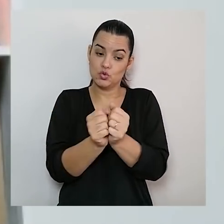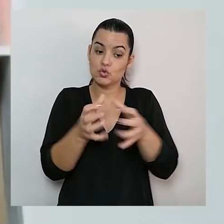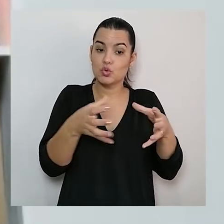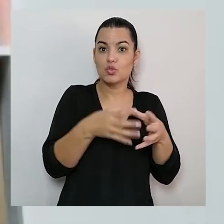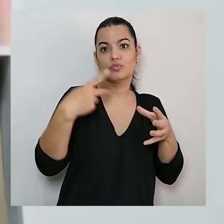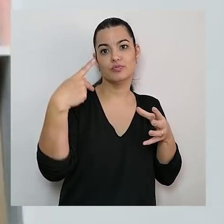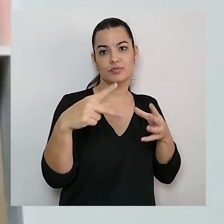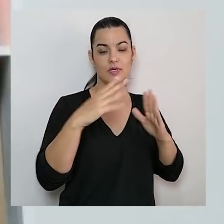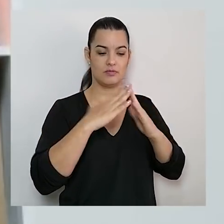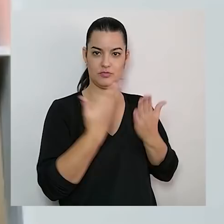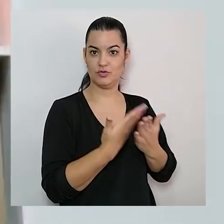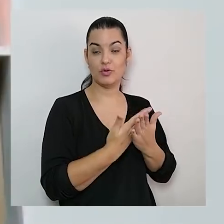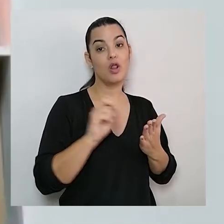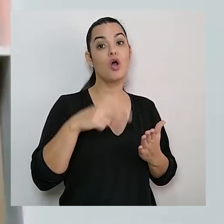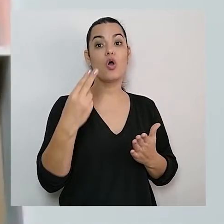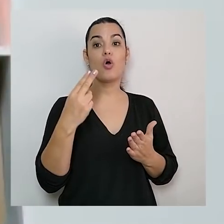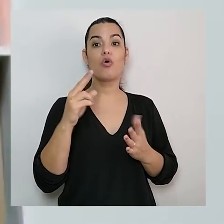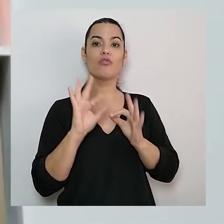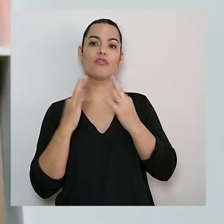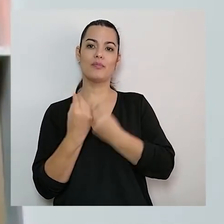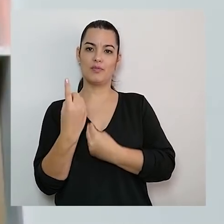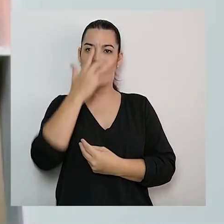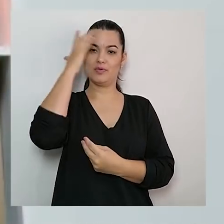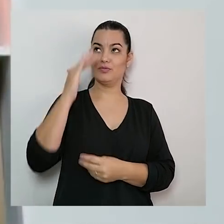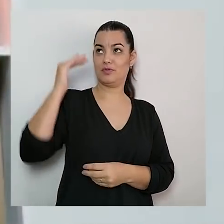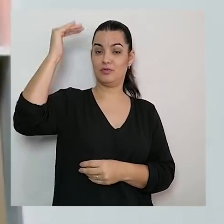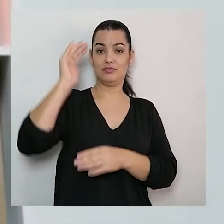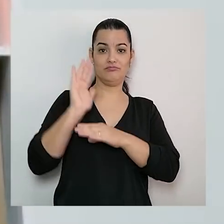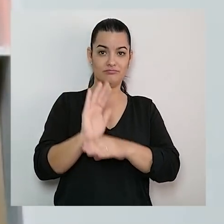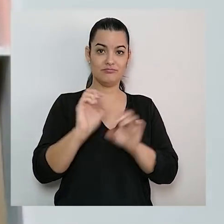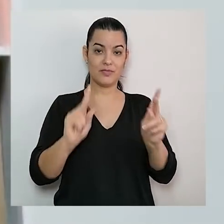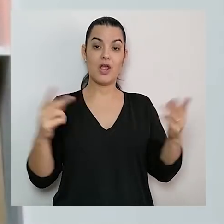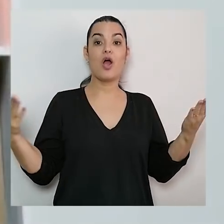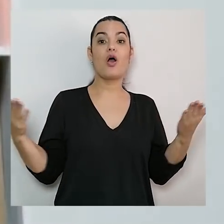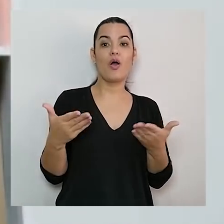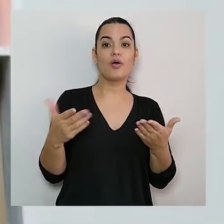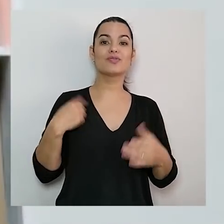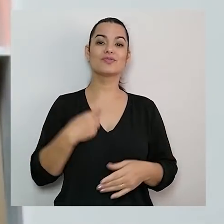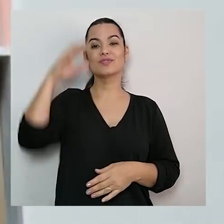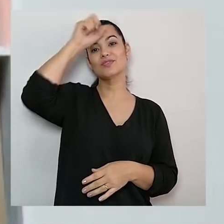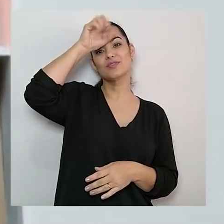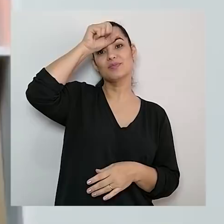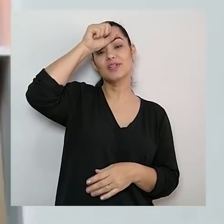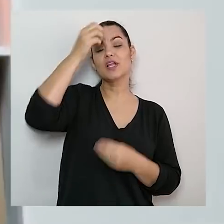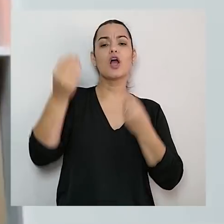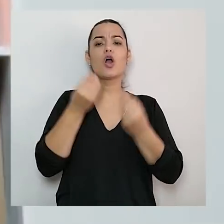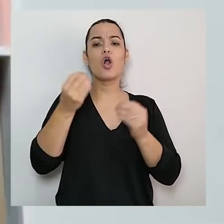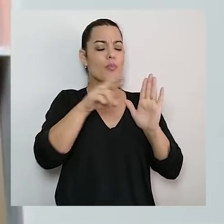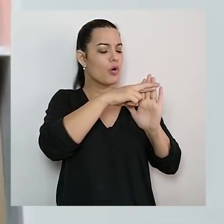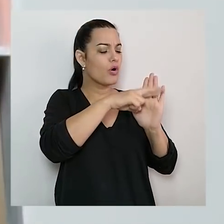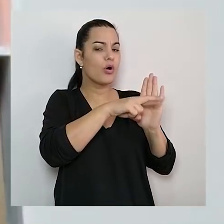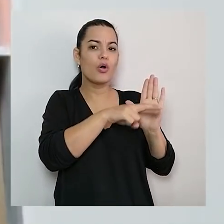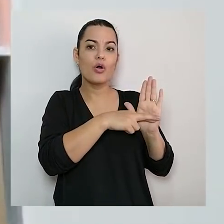ou com o adulto da família. Bom, hoje nós vamos aprender como fazer um roteiro para